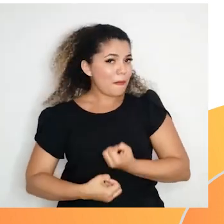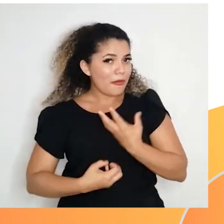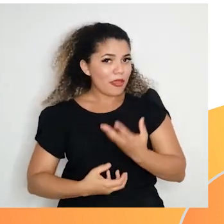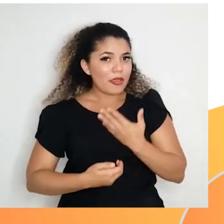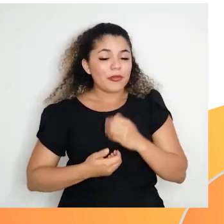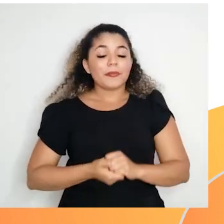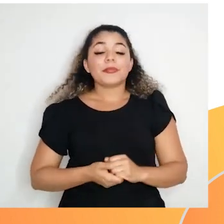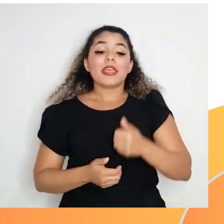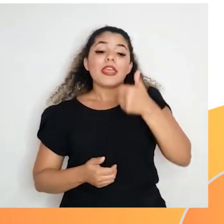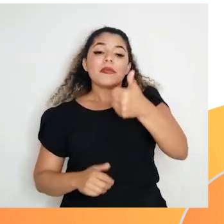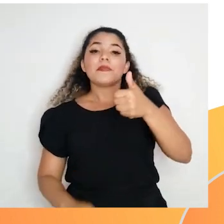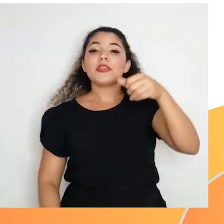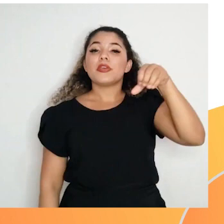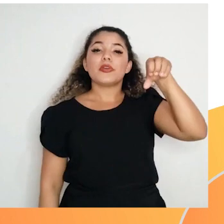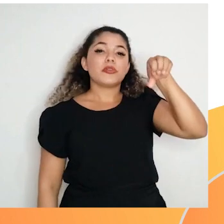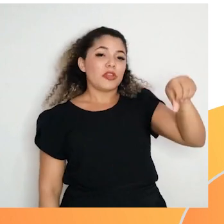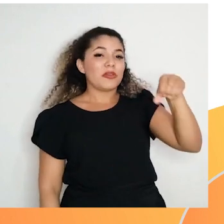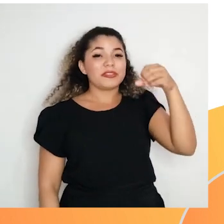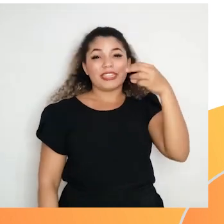poemas, foi em